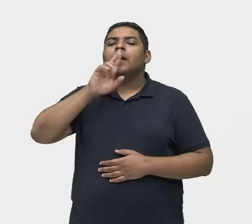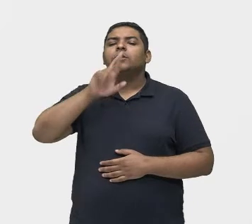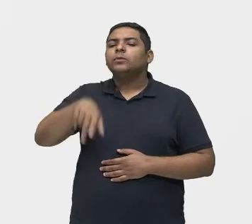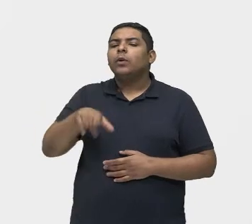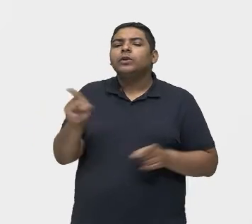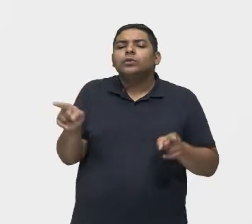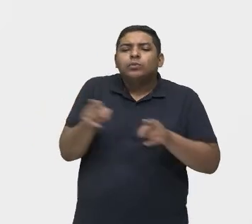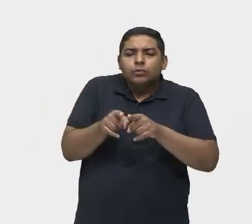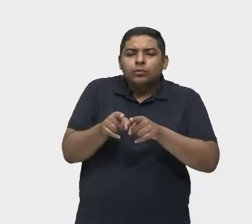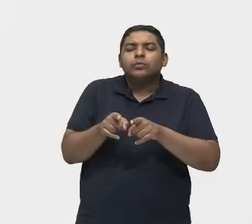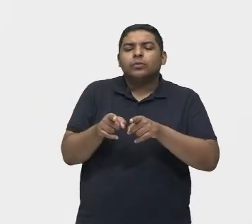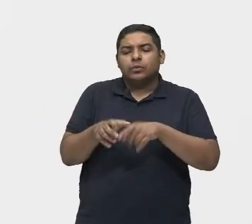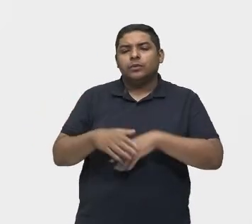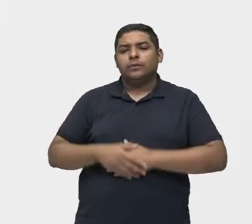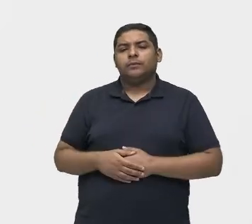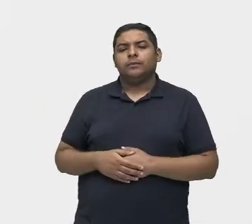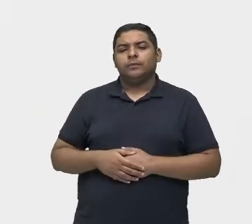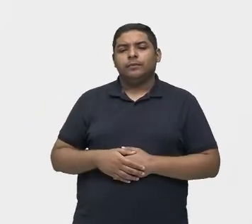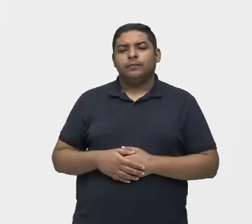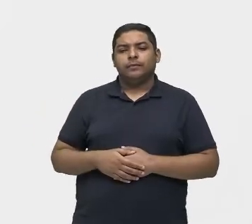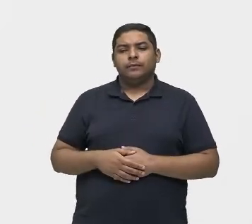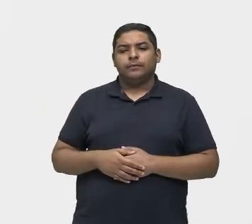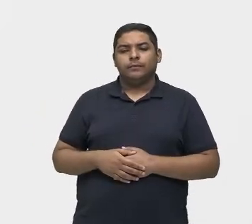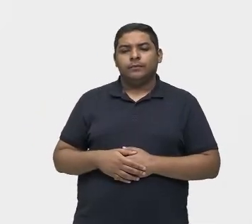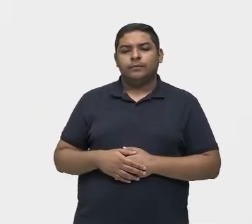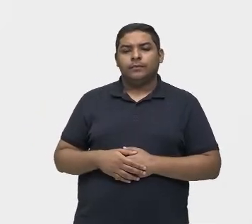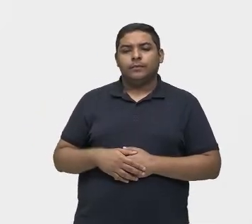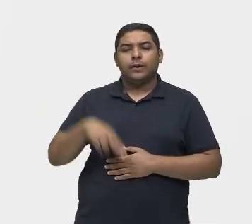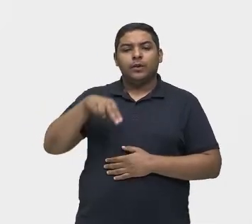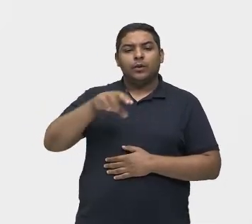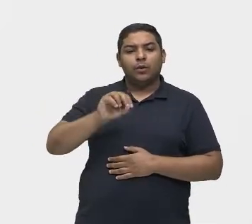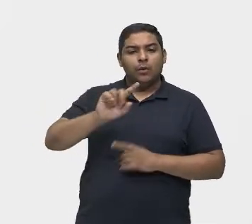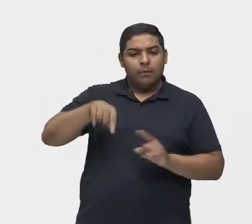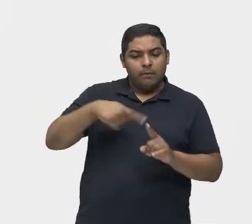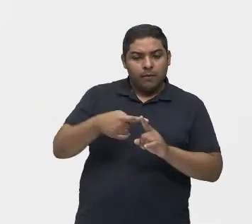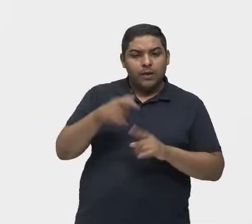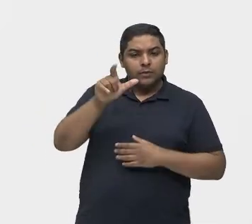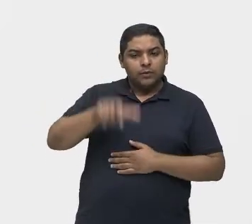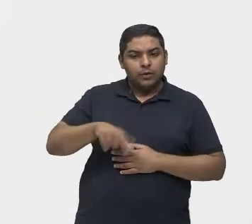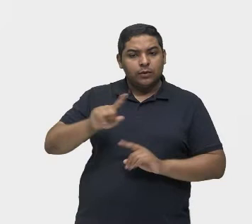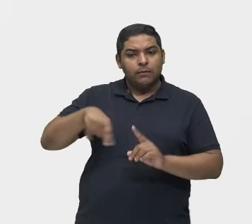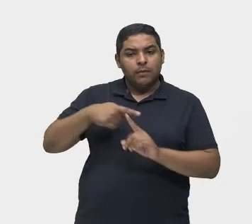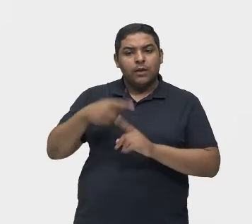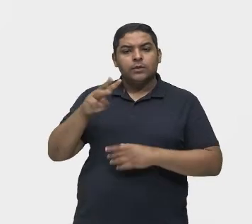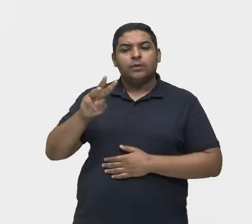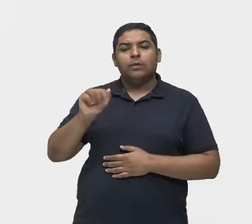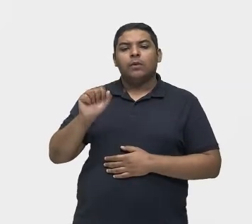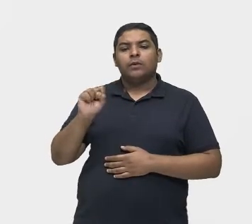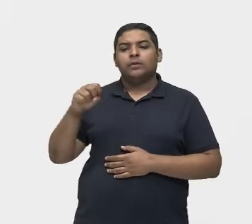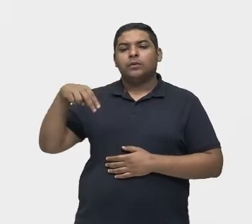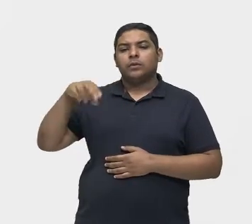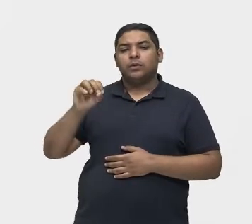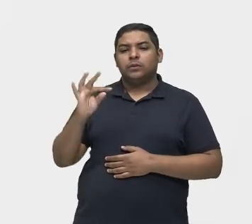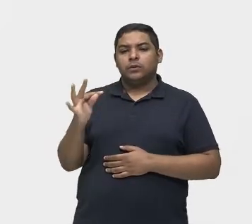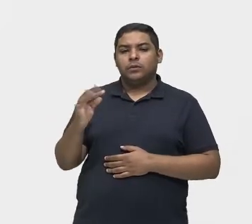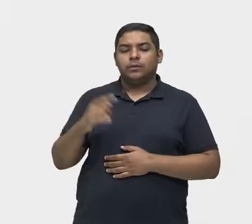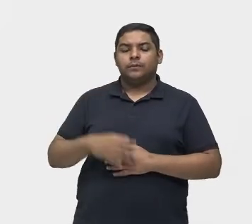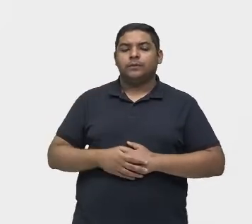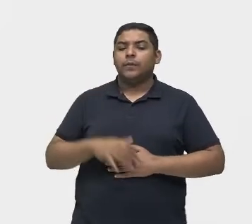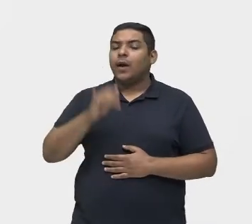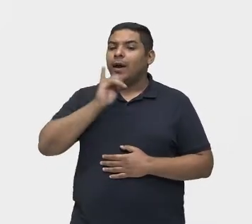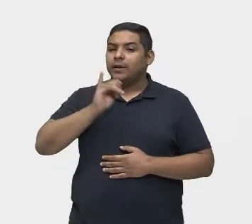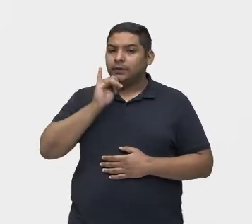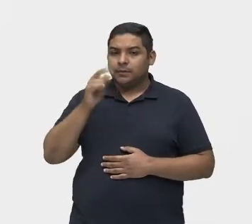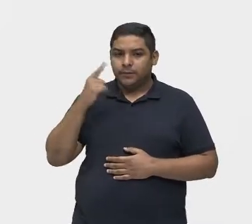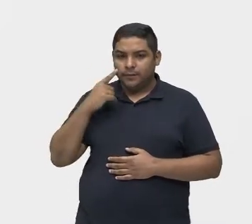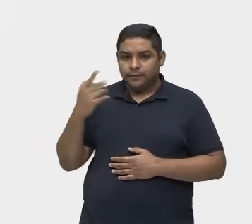eu vou colocar no mais subject mais was ou wasn't. Vou mostrar para vocês um exemplo agora. Então, quando